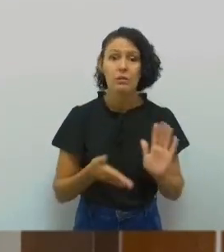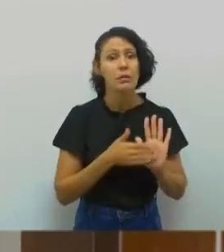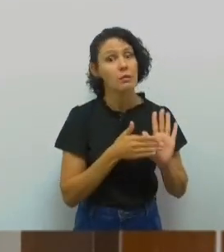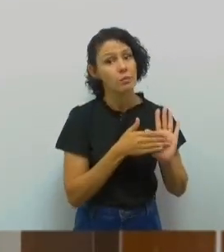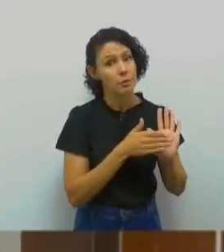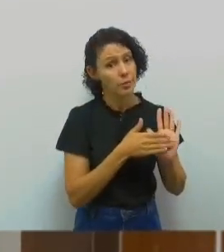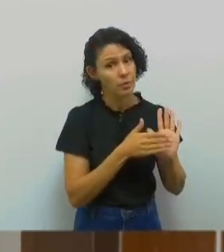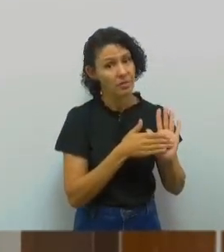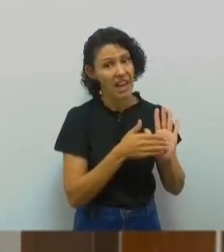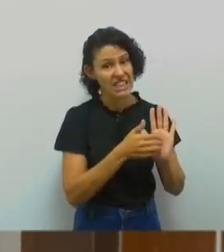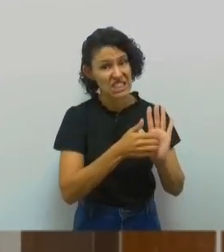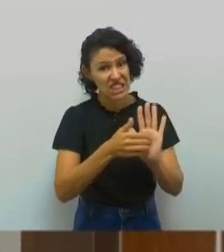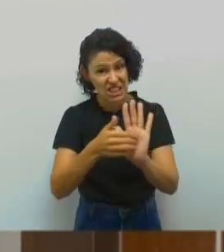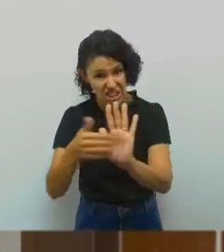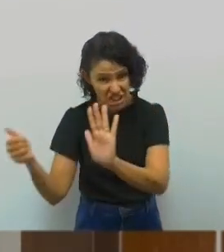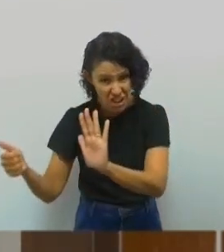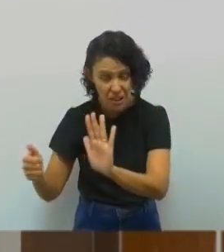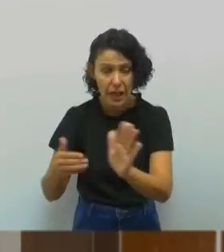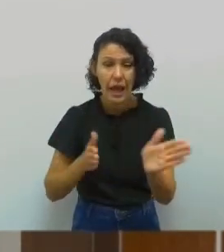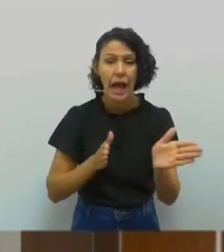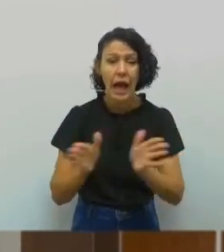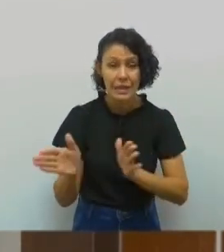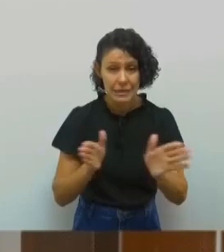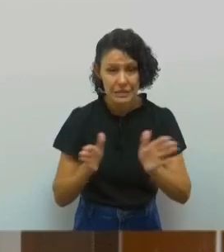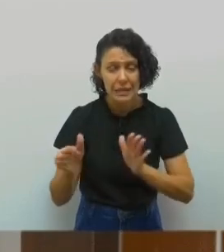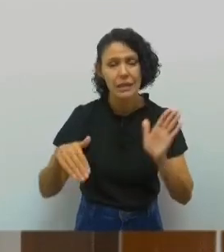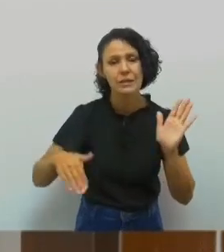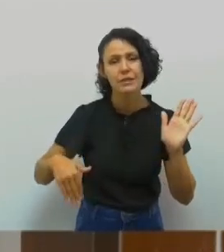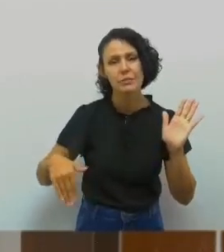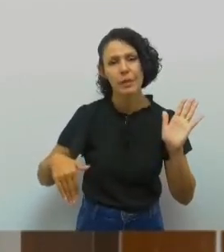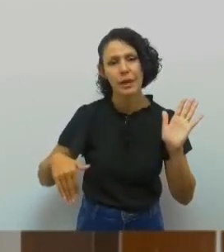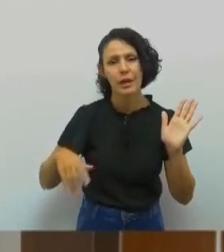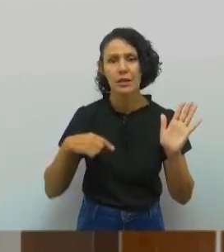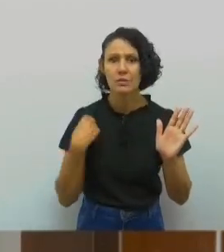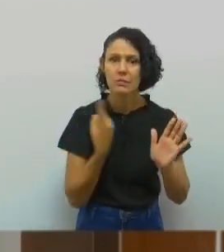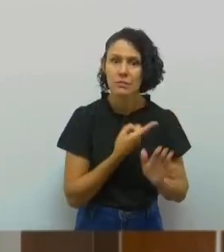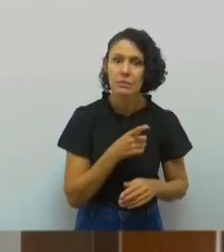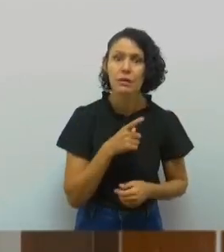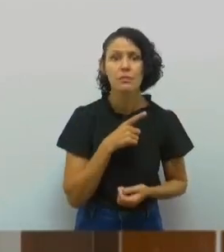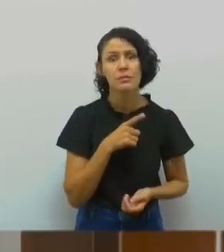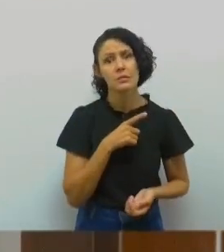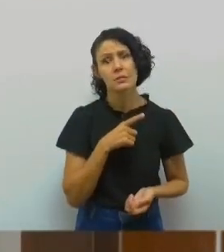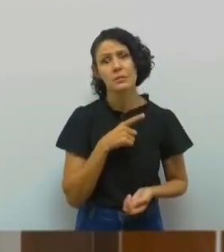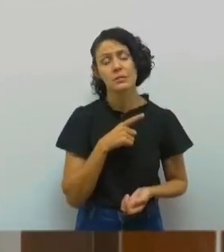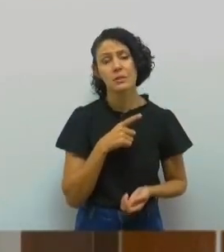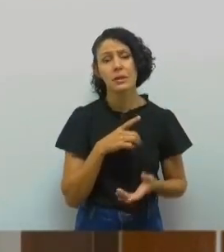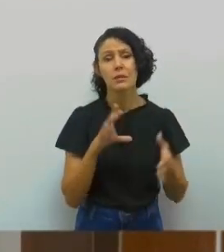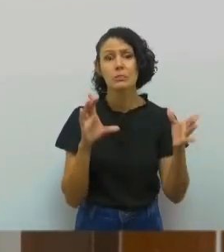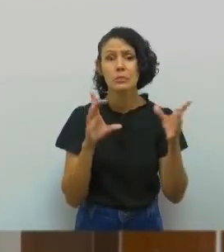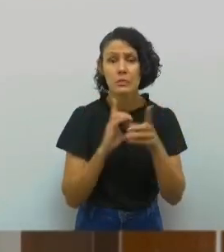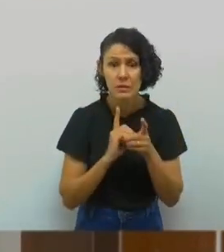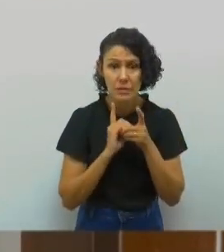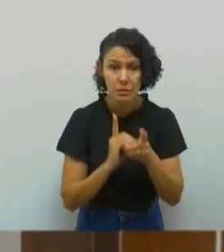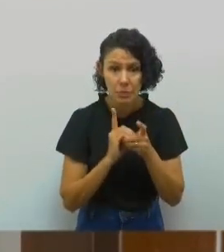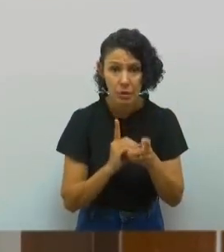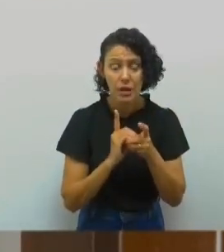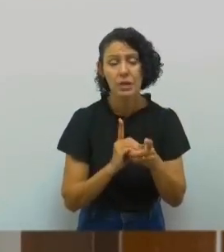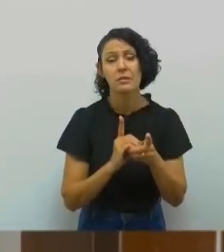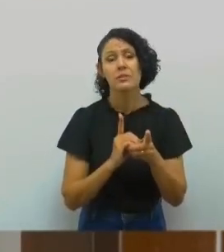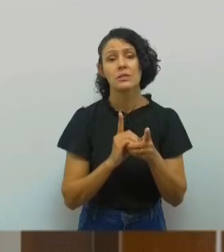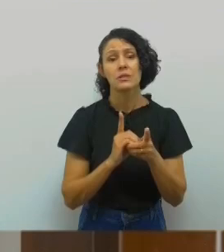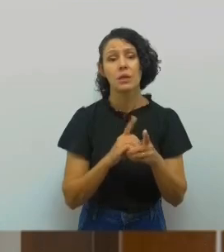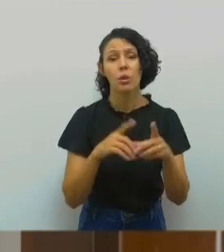tirar o acesso às praias que é o que a gente tem de mais democrático para você ter uma área de